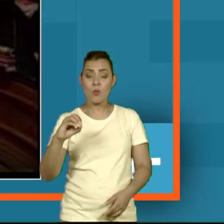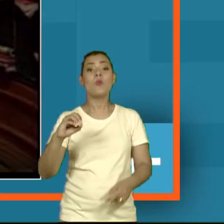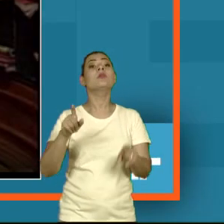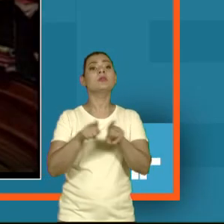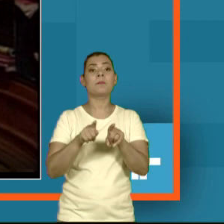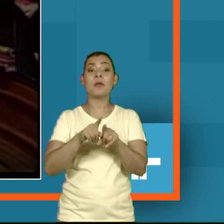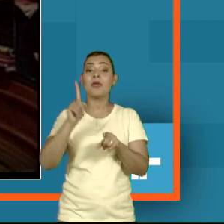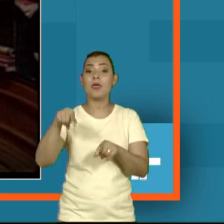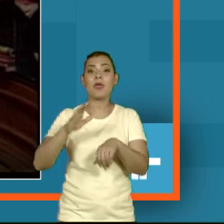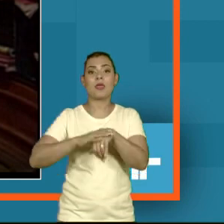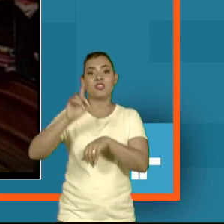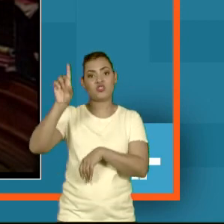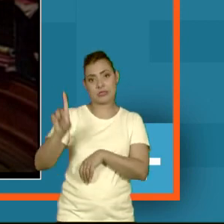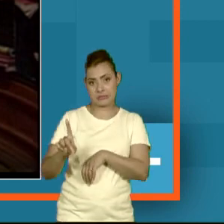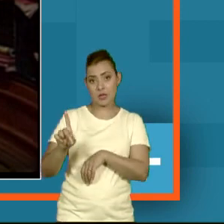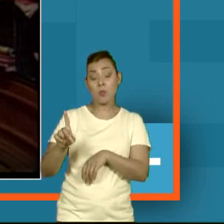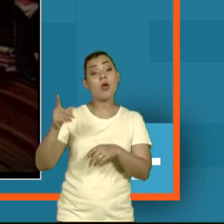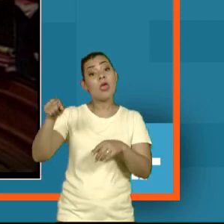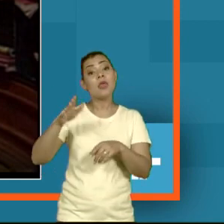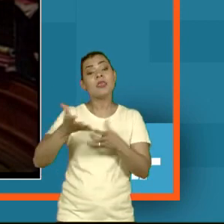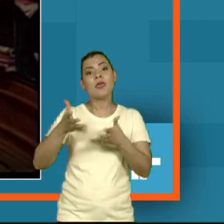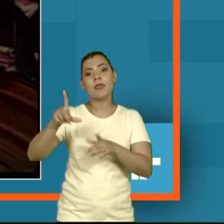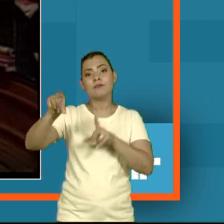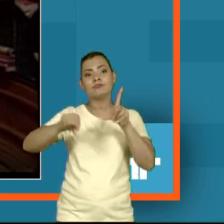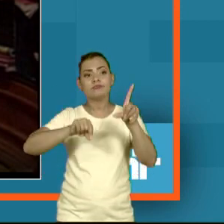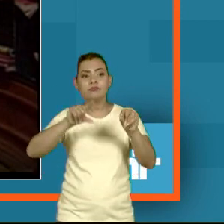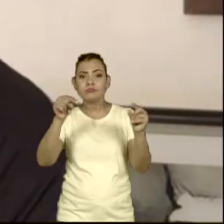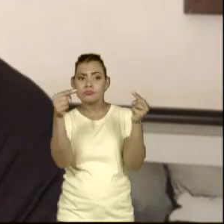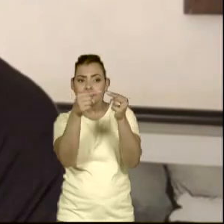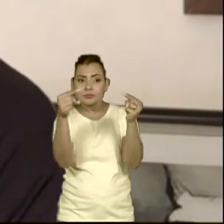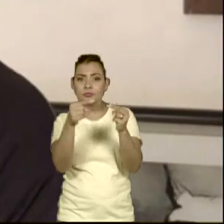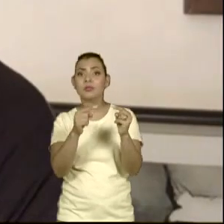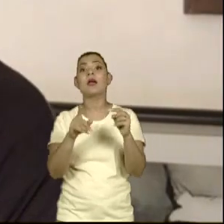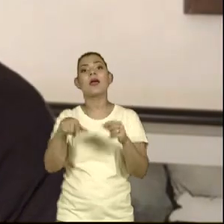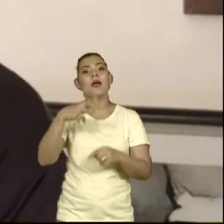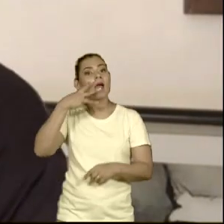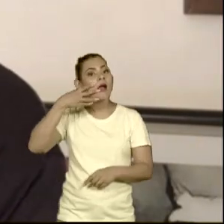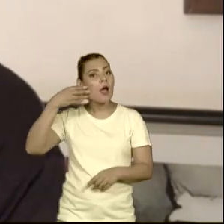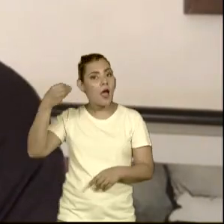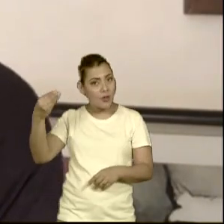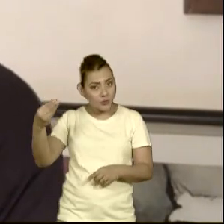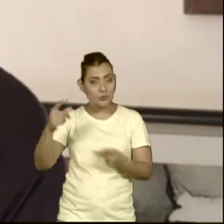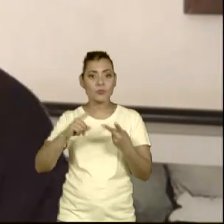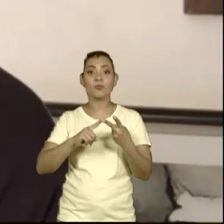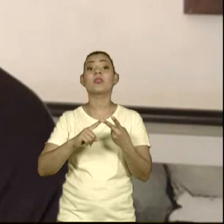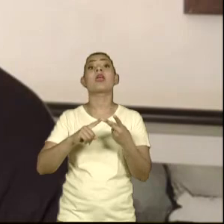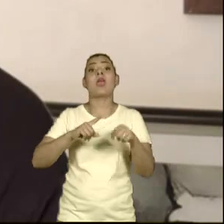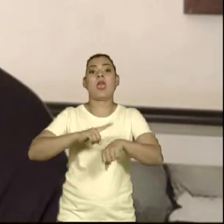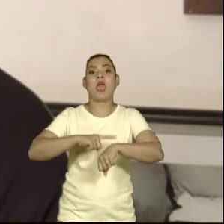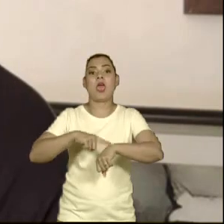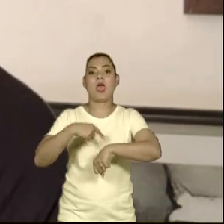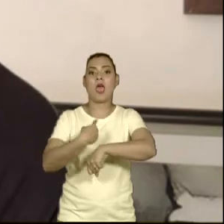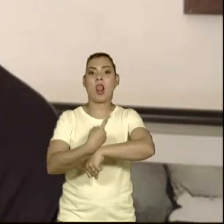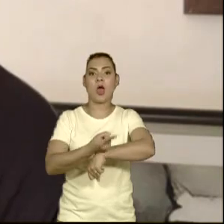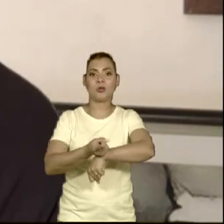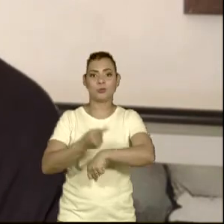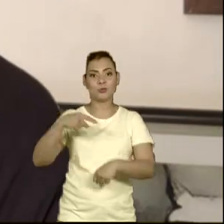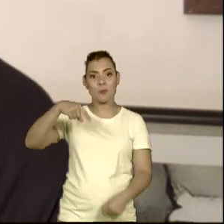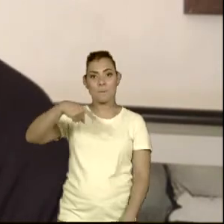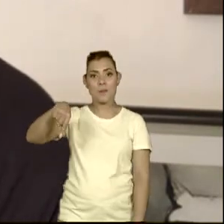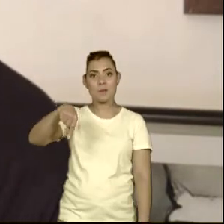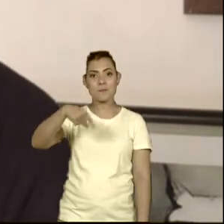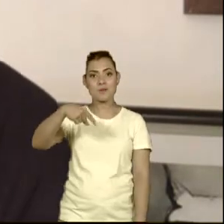casa queria para a execução dos personagens que eram o Gato Pintado e o Relógio. Muito bem.